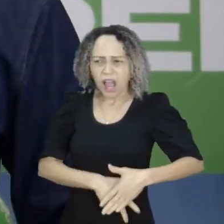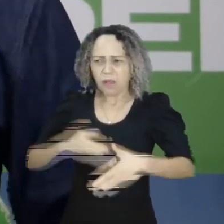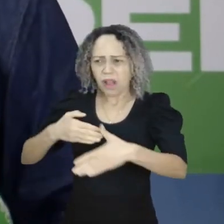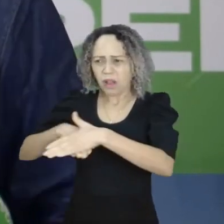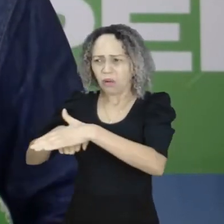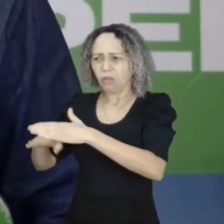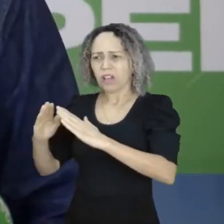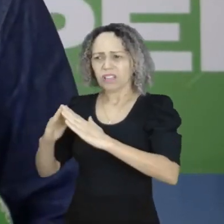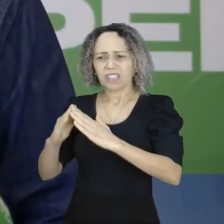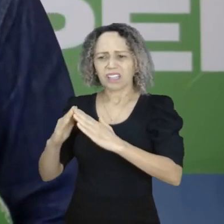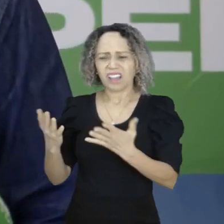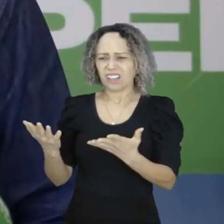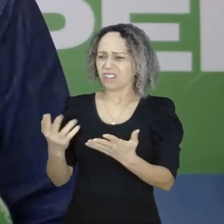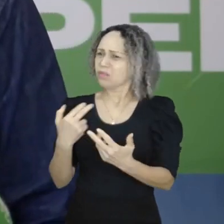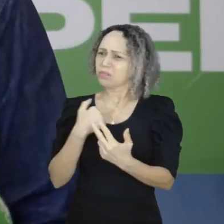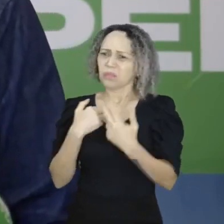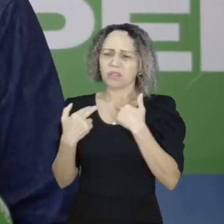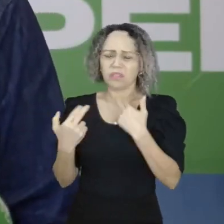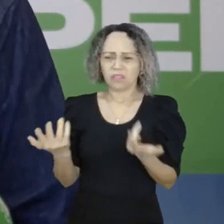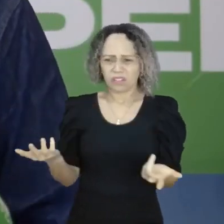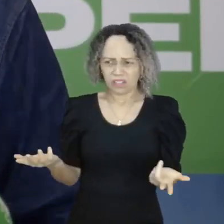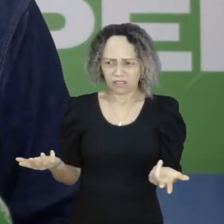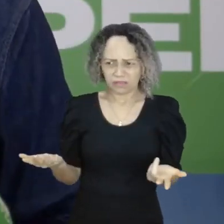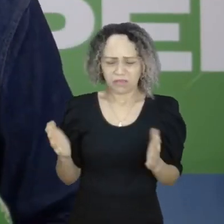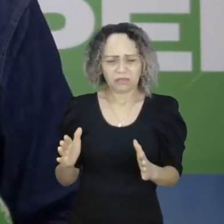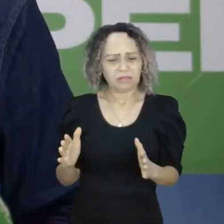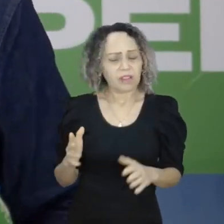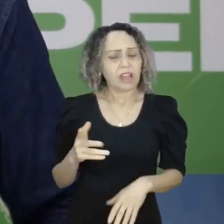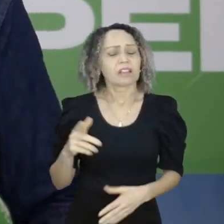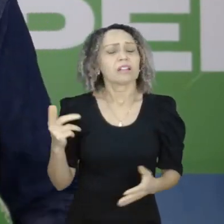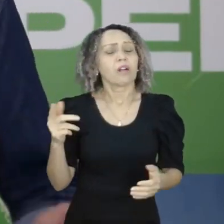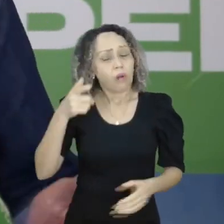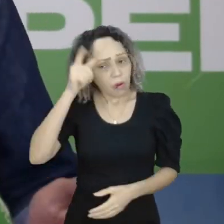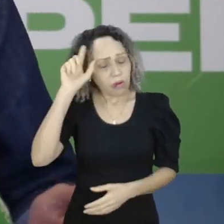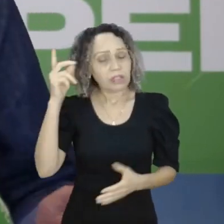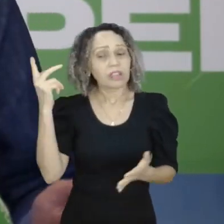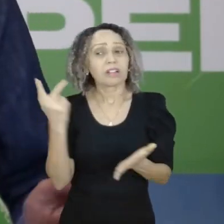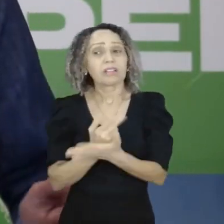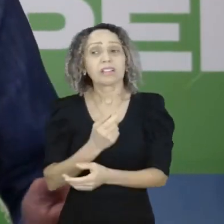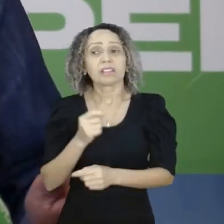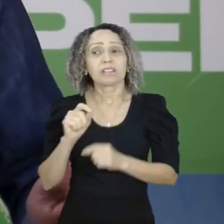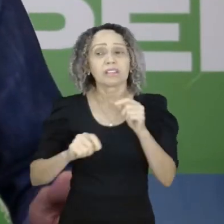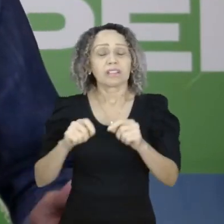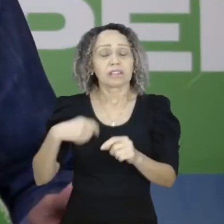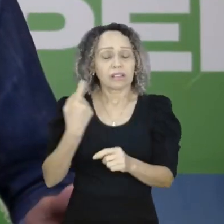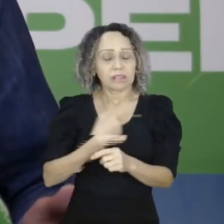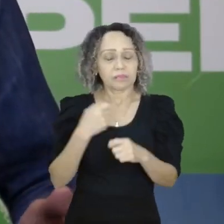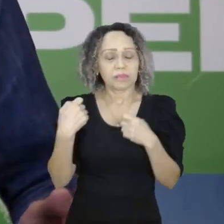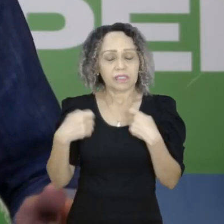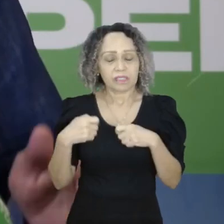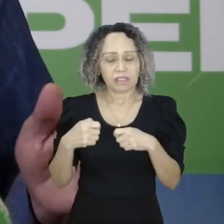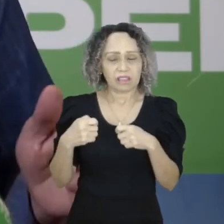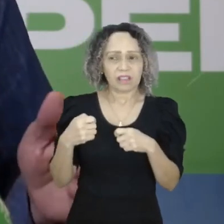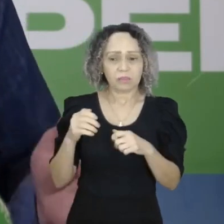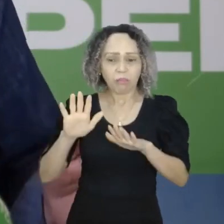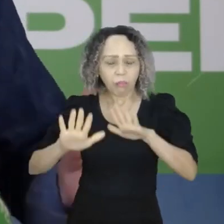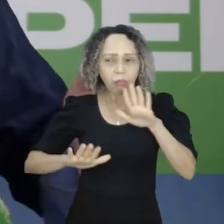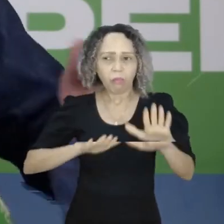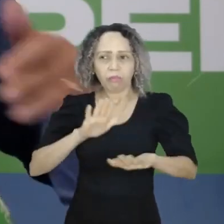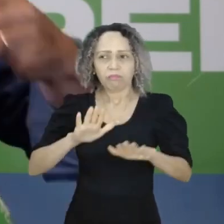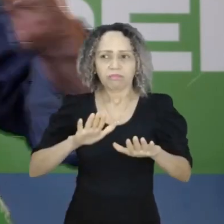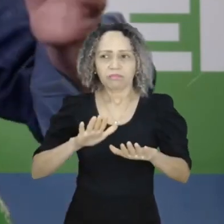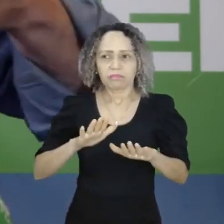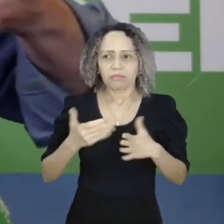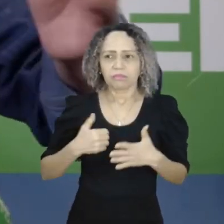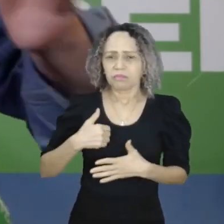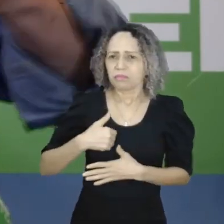presidenciais. É triste para o Brasil. Eu acho que o que aconteceu ontem envergonha um pouco mais o nosso país. Eu não sei qual é